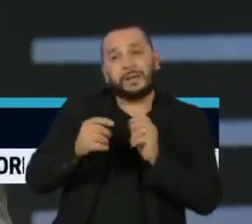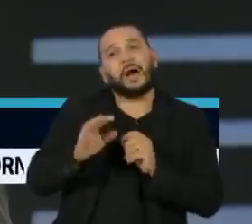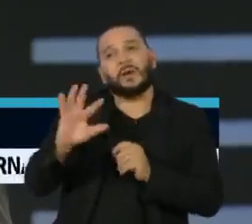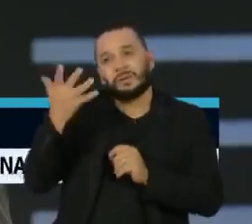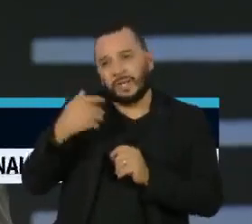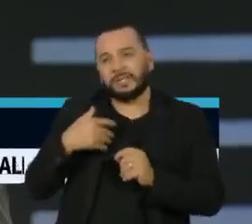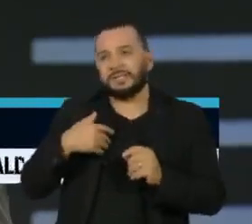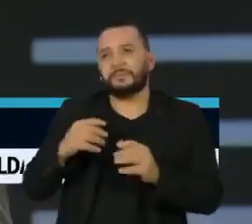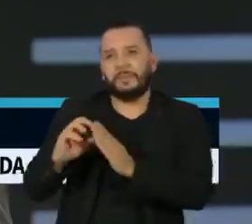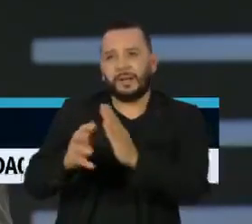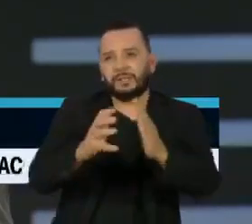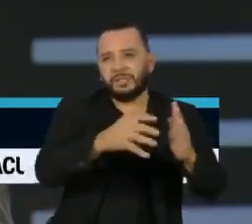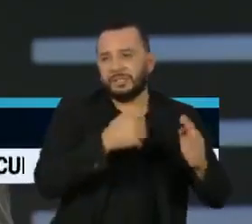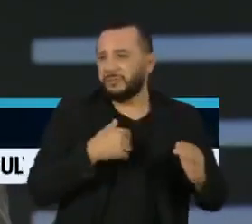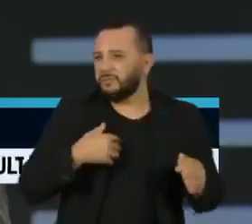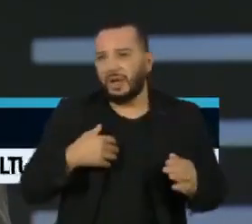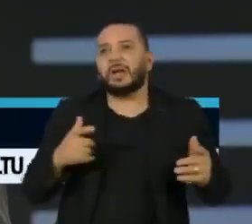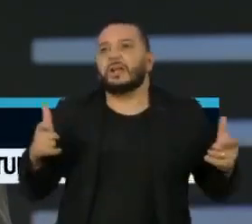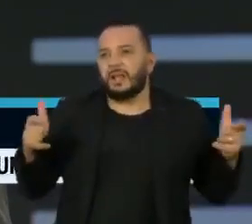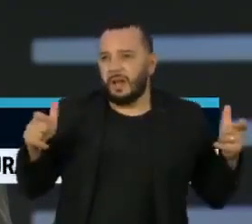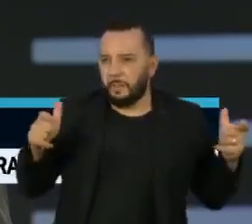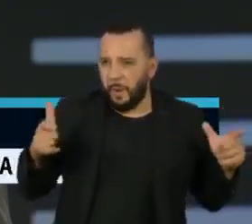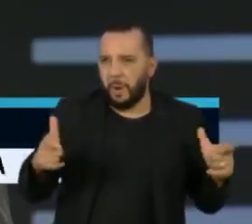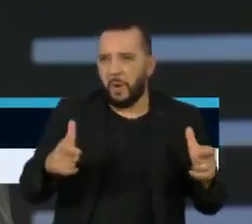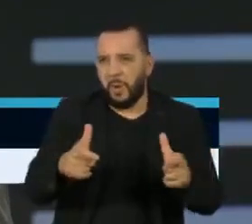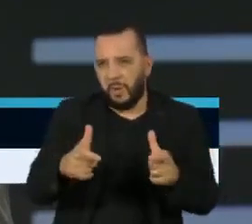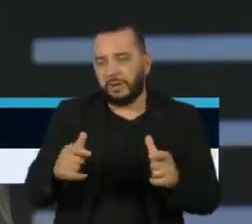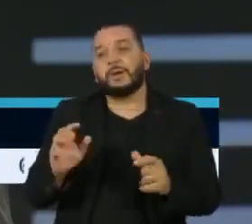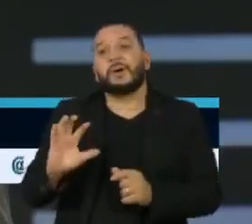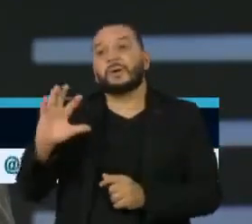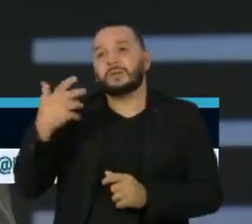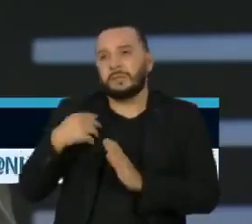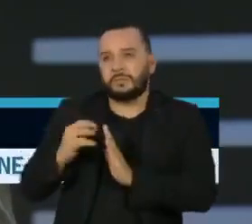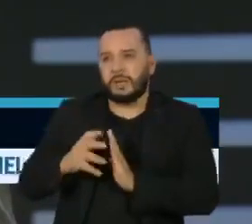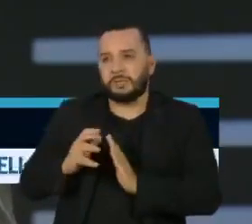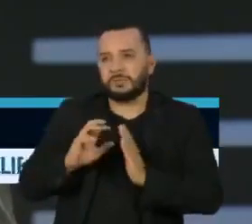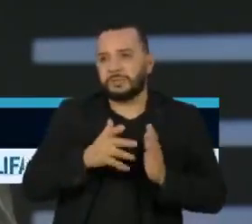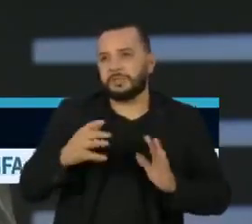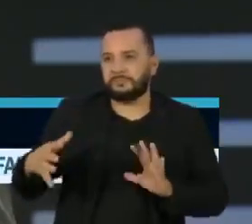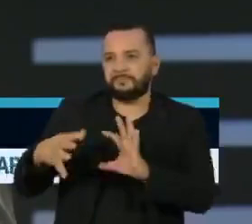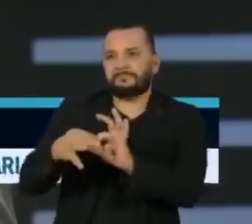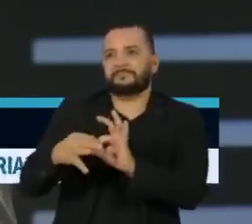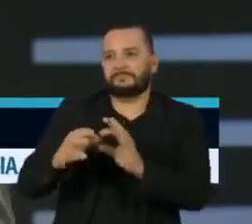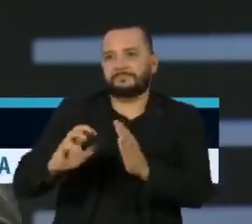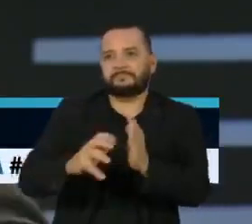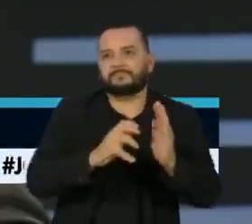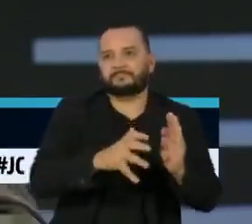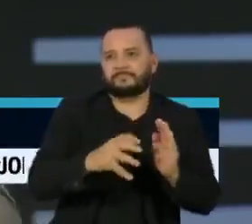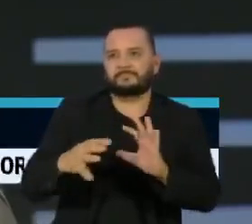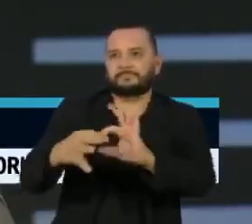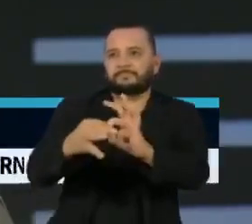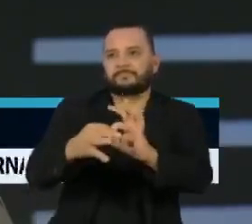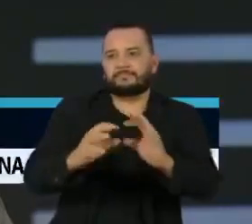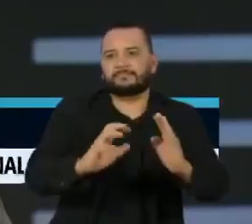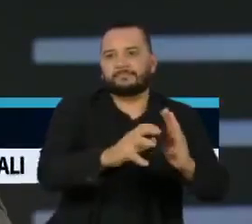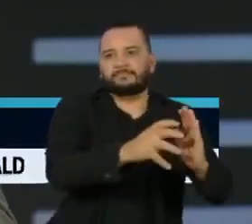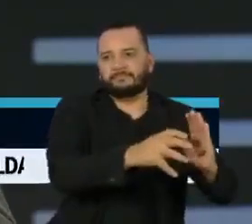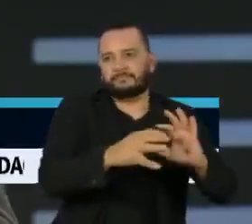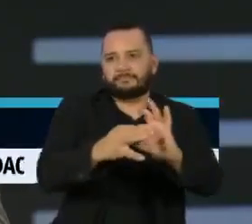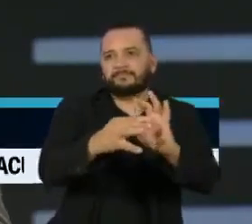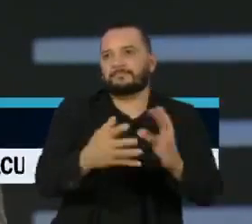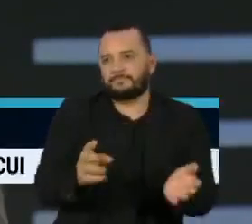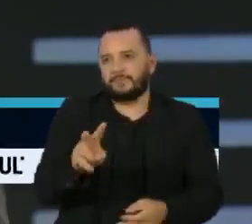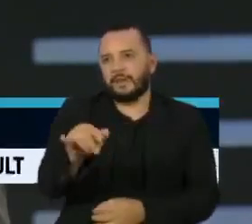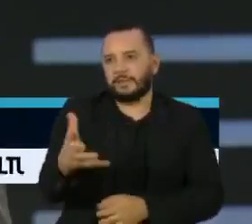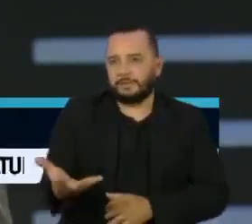de partidos. O fim das coligações nas eleições proporcionais é um mega incentivo para isso, tal qual a cláusula de